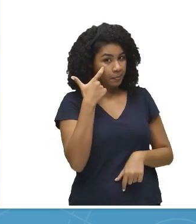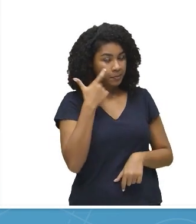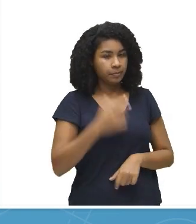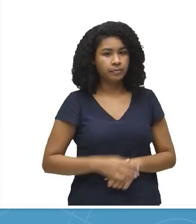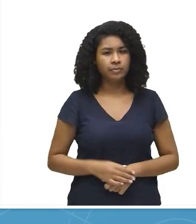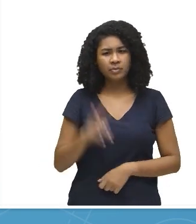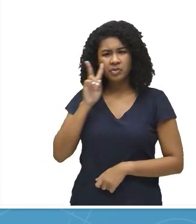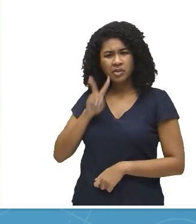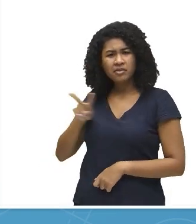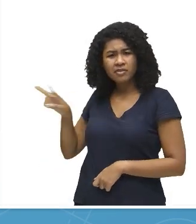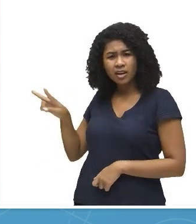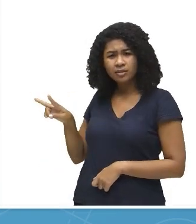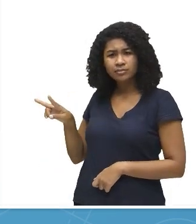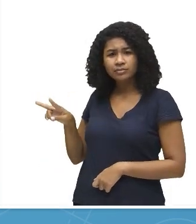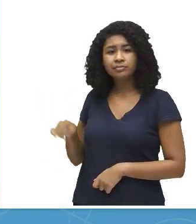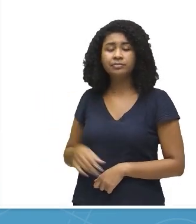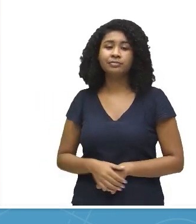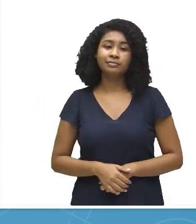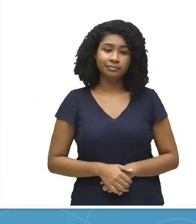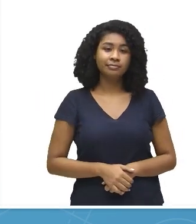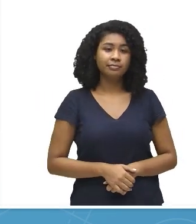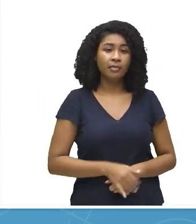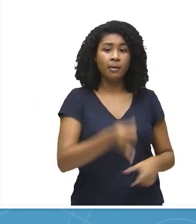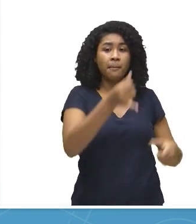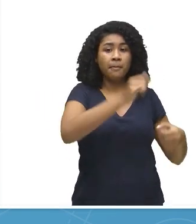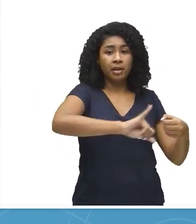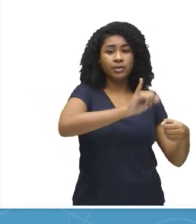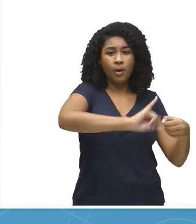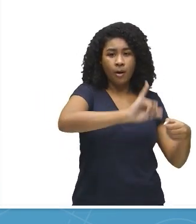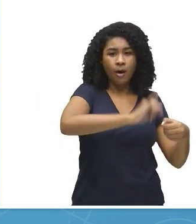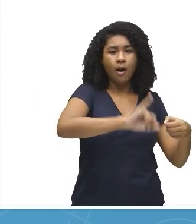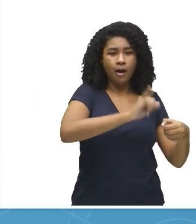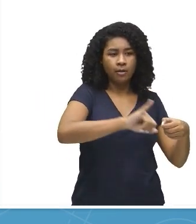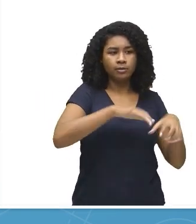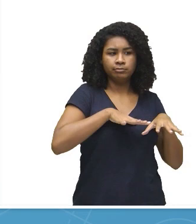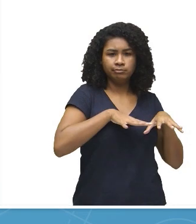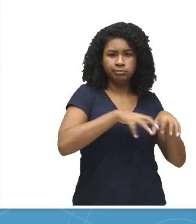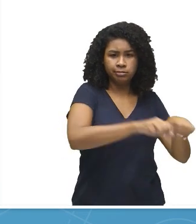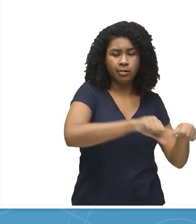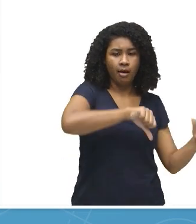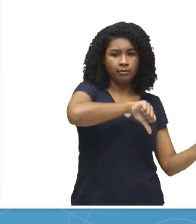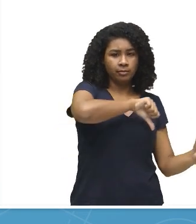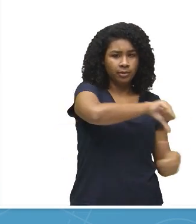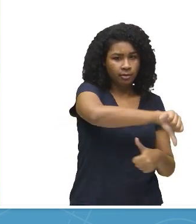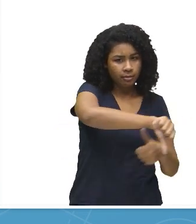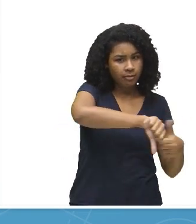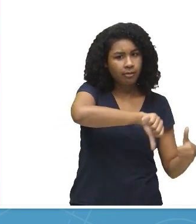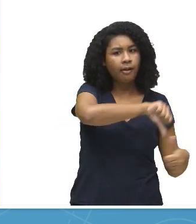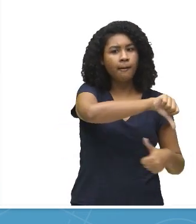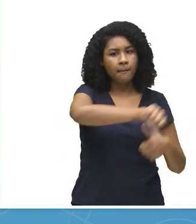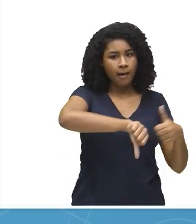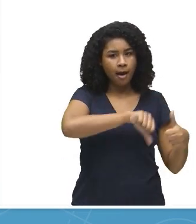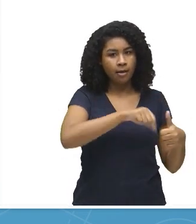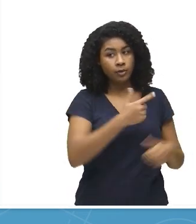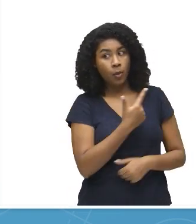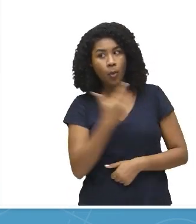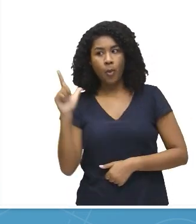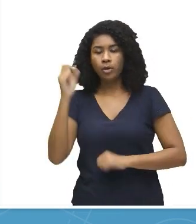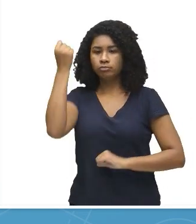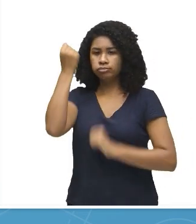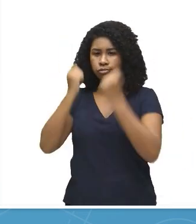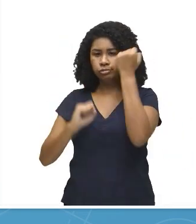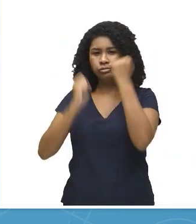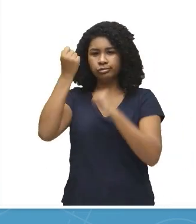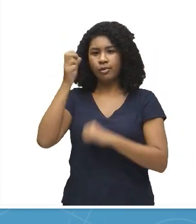um mineral, que nada mais é que o petróleo, né? Que vai ser transformado, vai ser utilizado por outras indústrias. Aqui